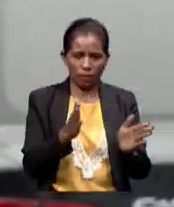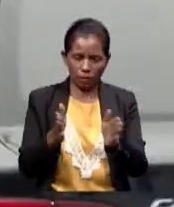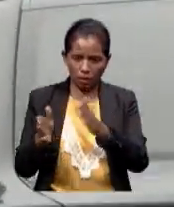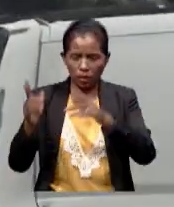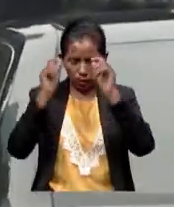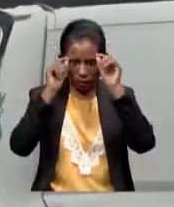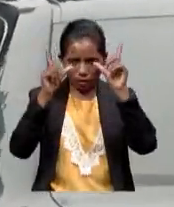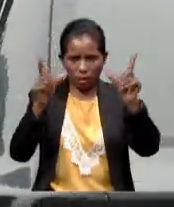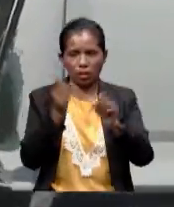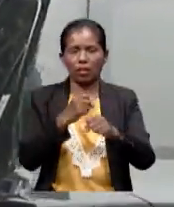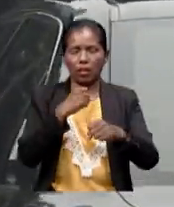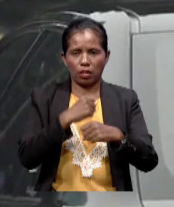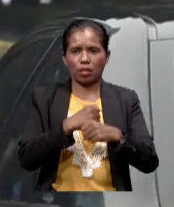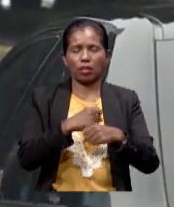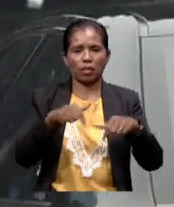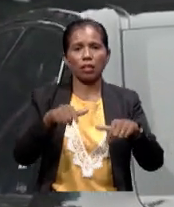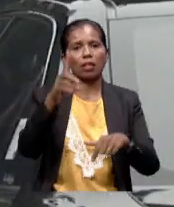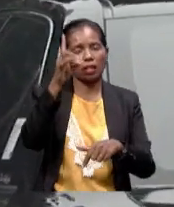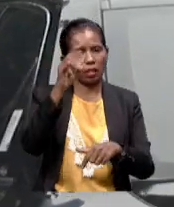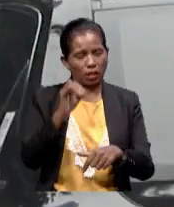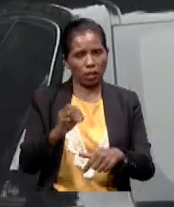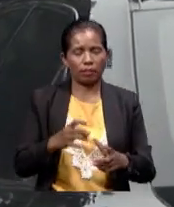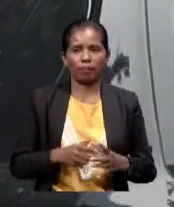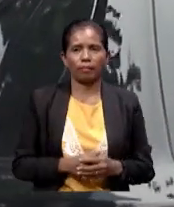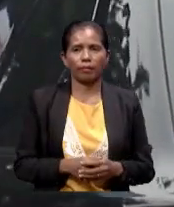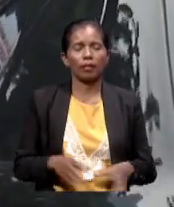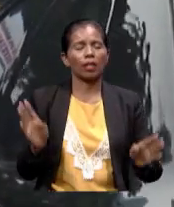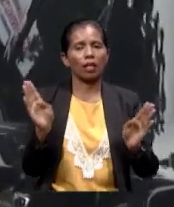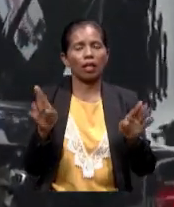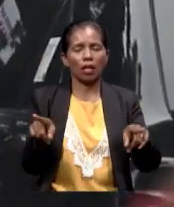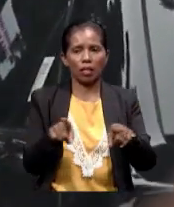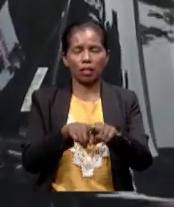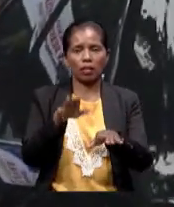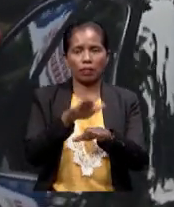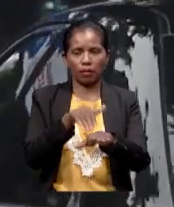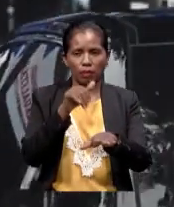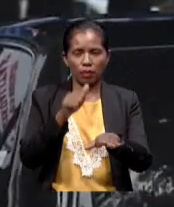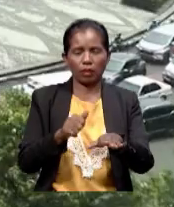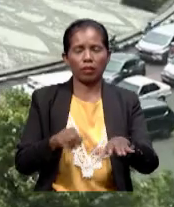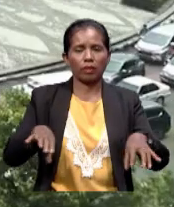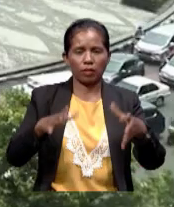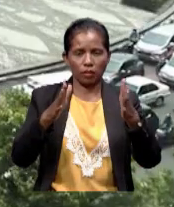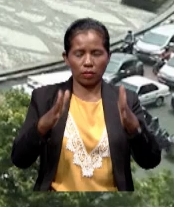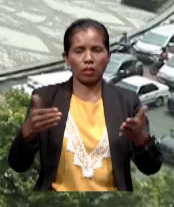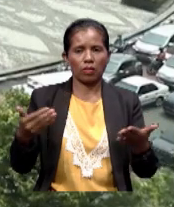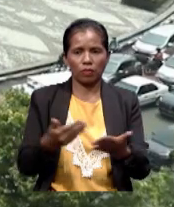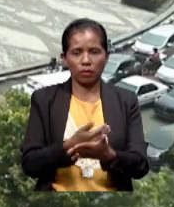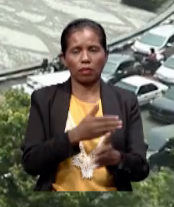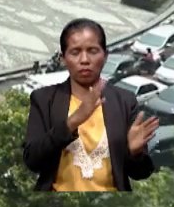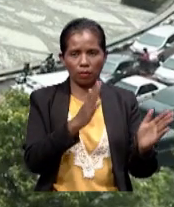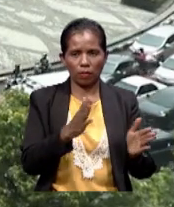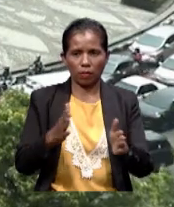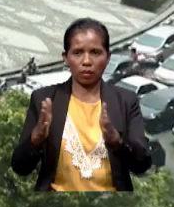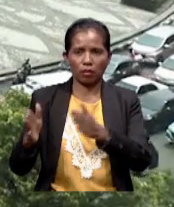Timor-Leste halona ia Dili. Hanesan recrutamento ba funcionário fun, preparação